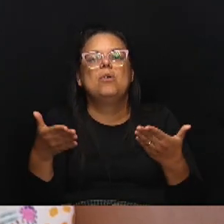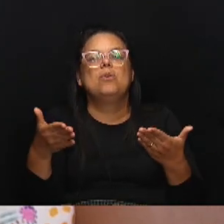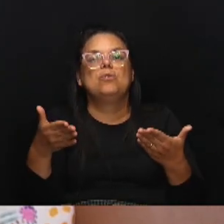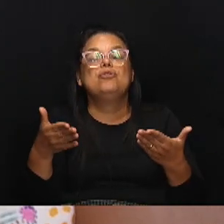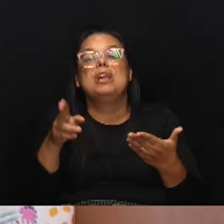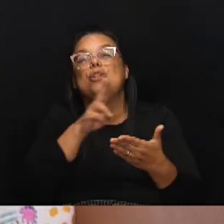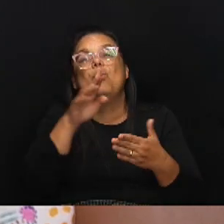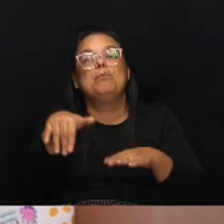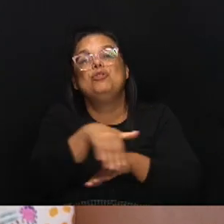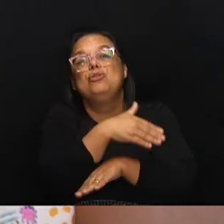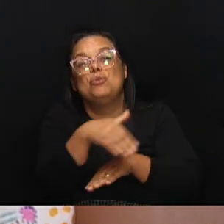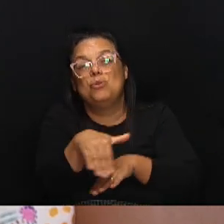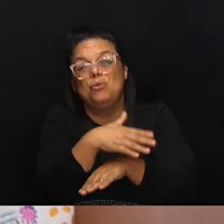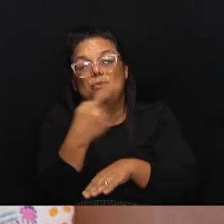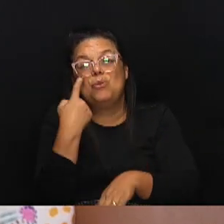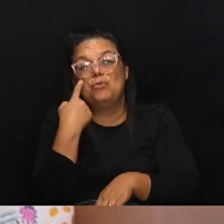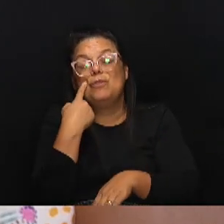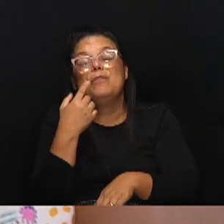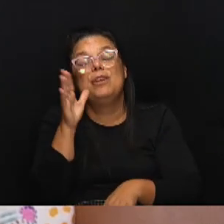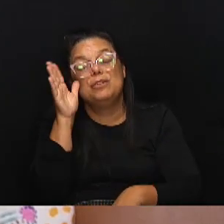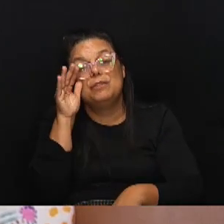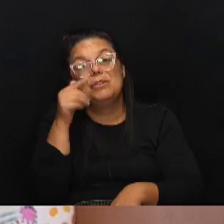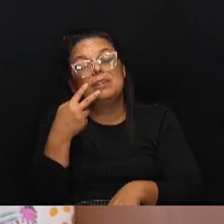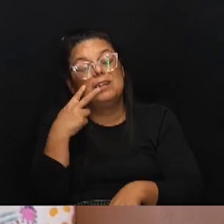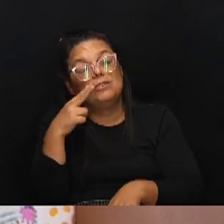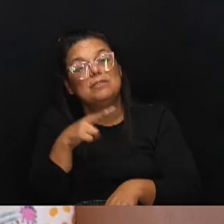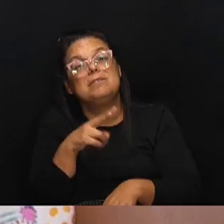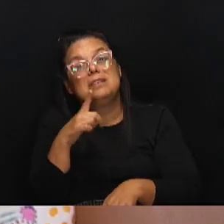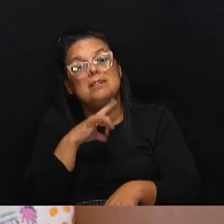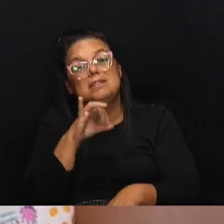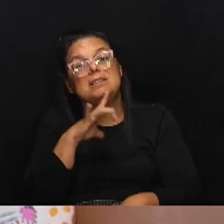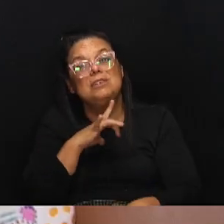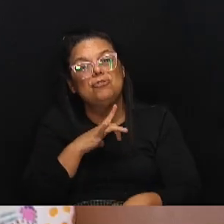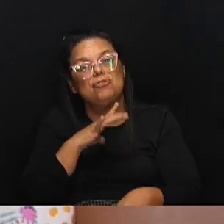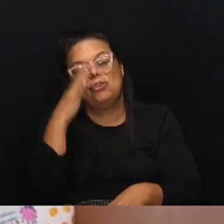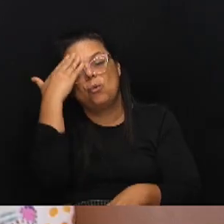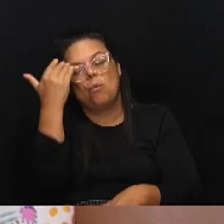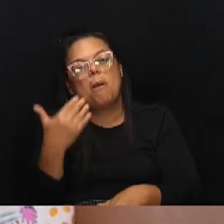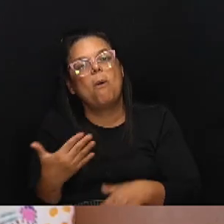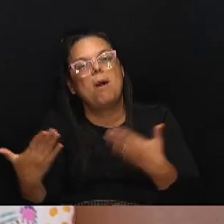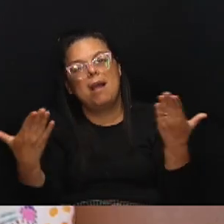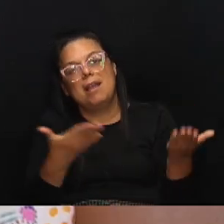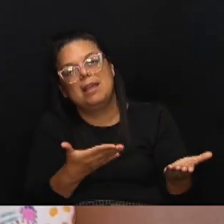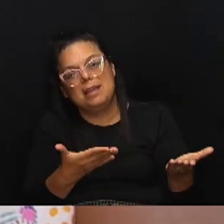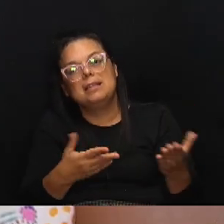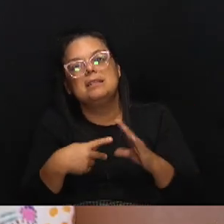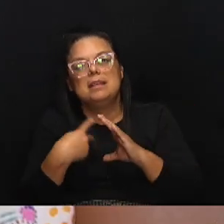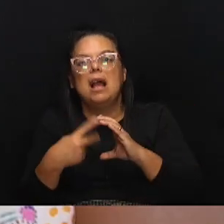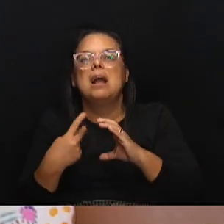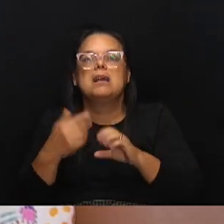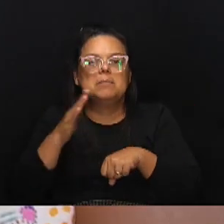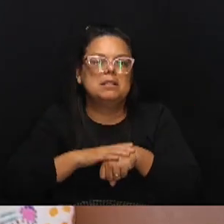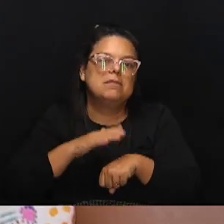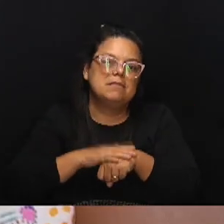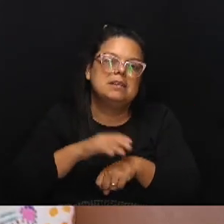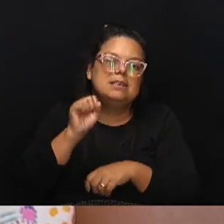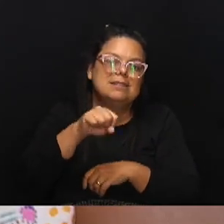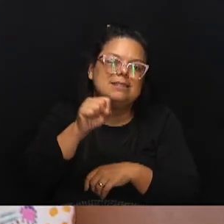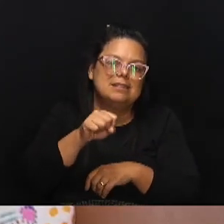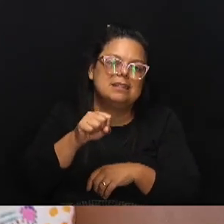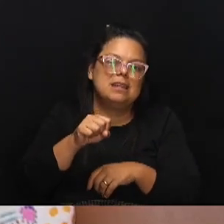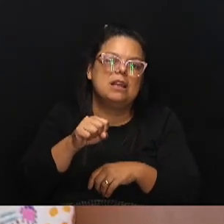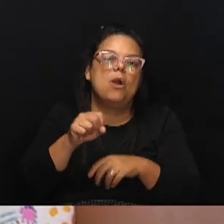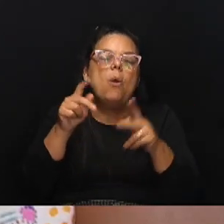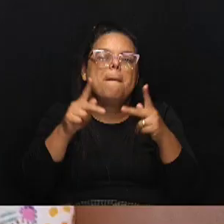Eu fui lá, tive curiosidade de ver se havia alguma homenagem a eles, e a Câmara fez essa homenagem. Então, o Parque Industrial tem o